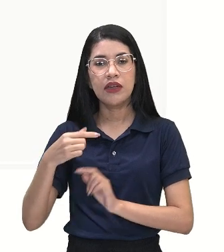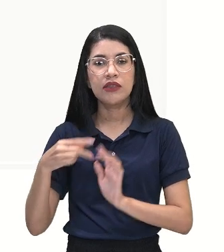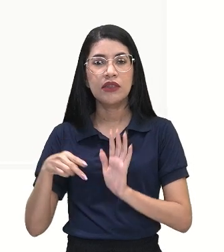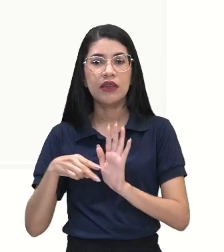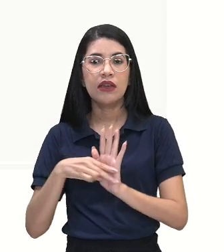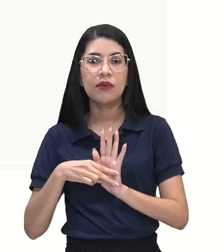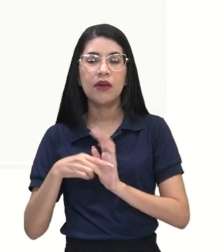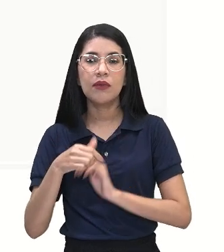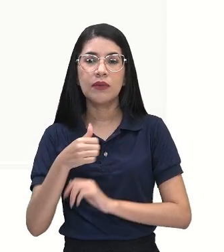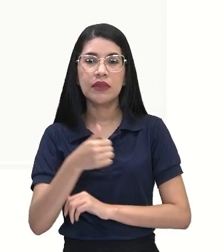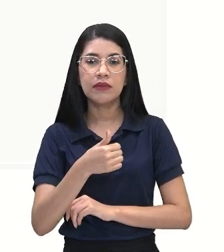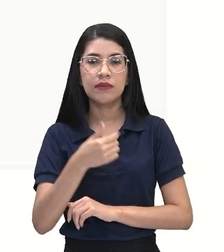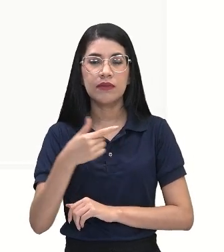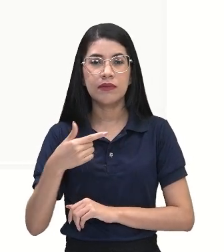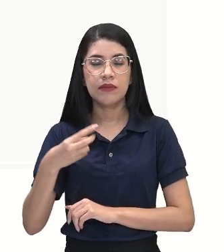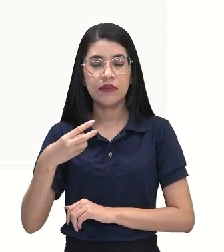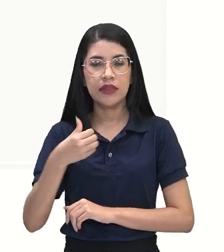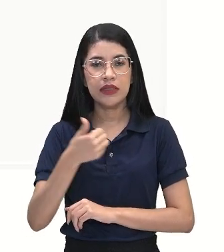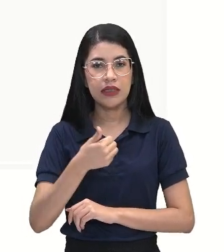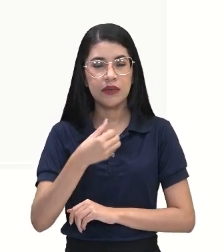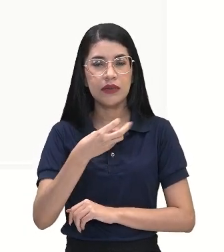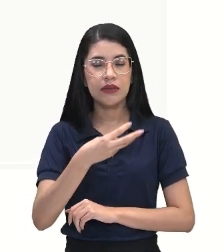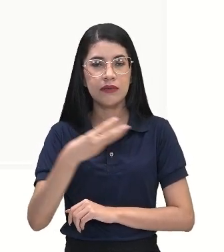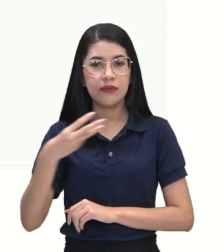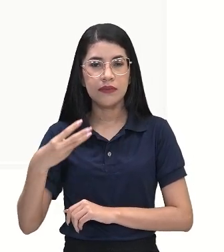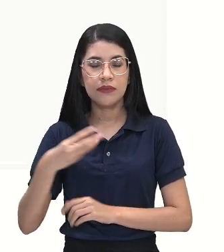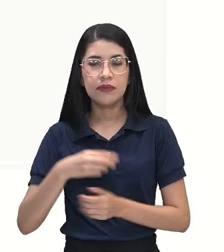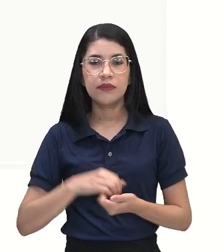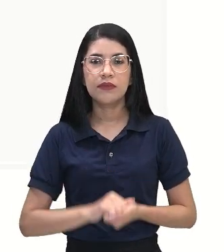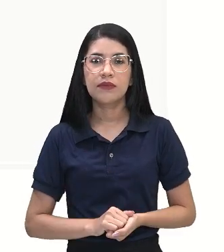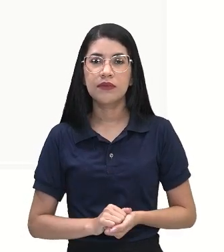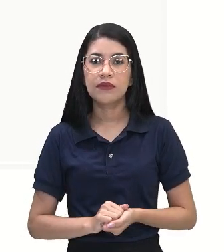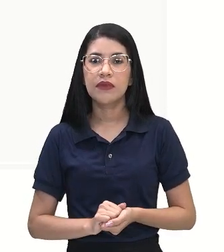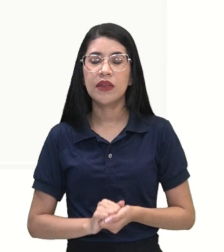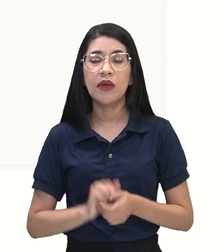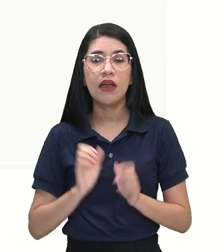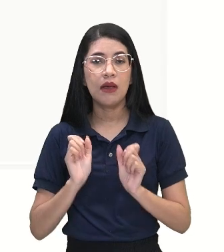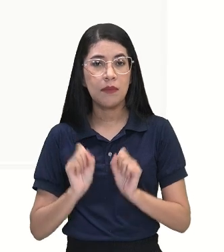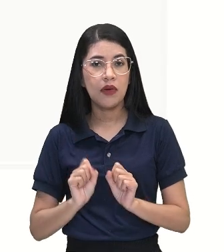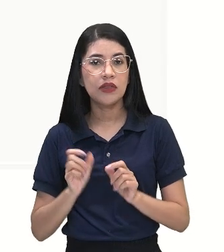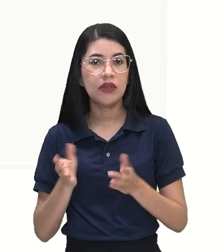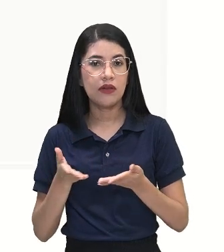restar 133. Perfeito? Agora sim eu posso somar.